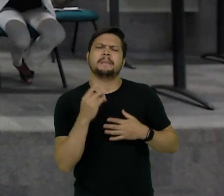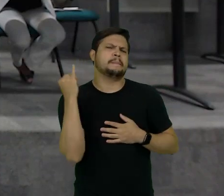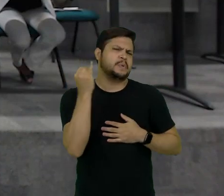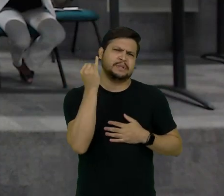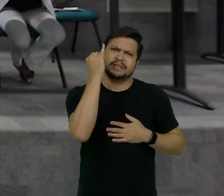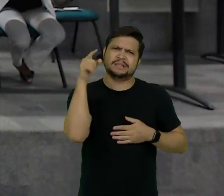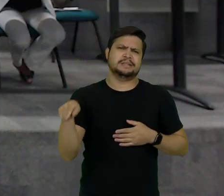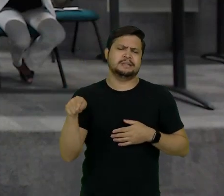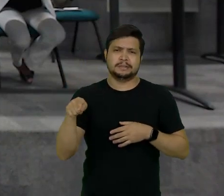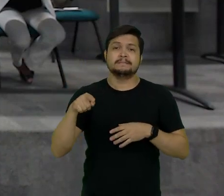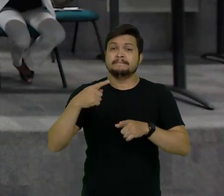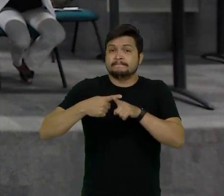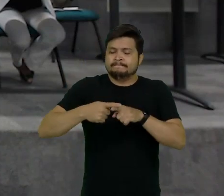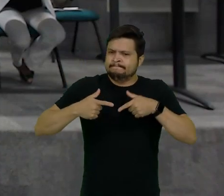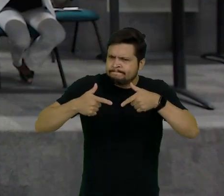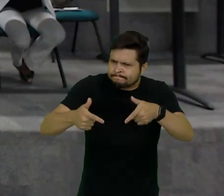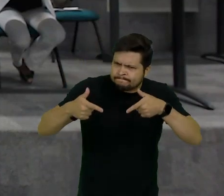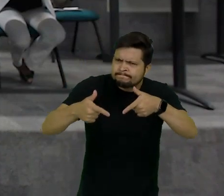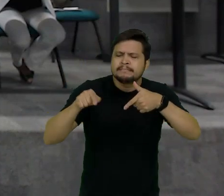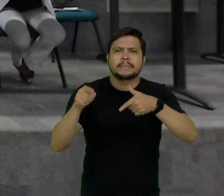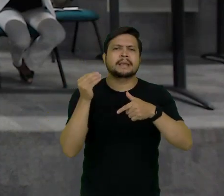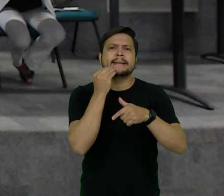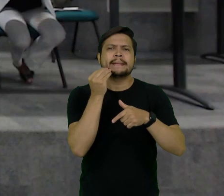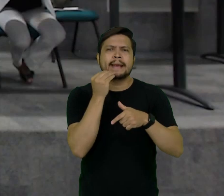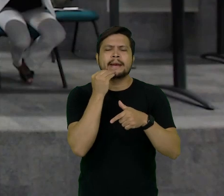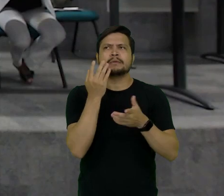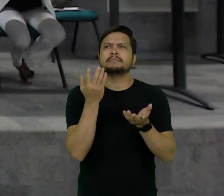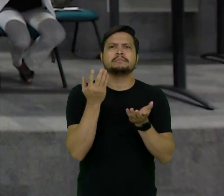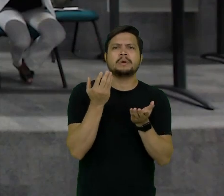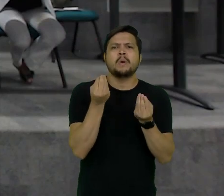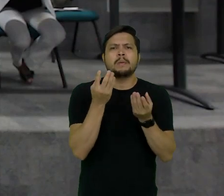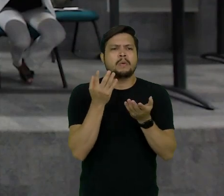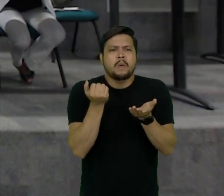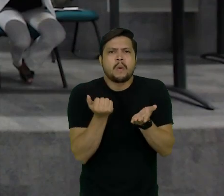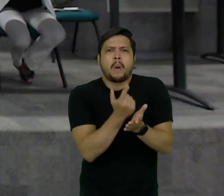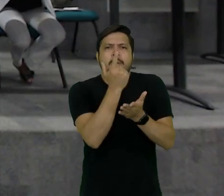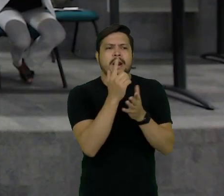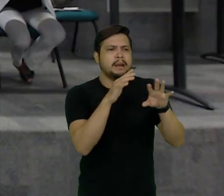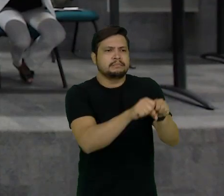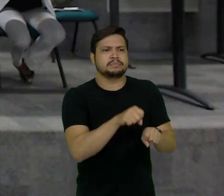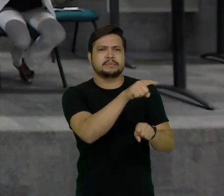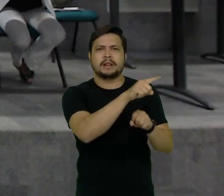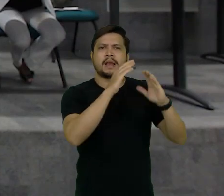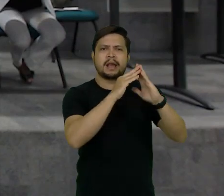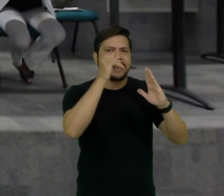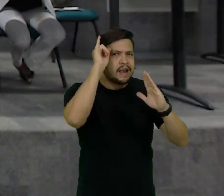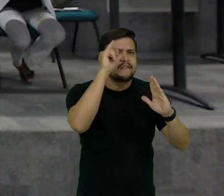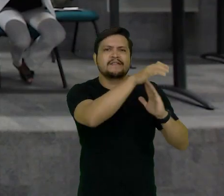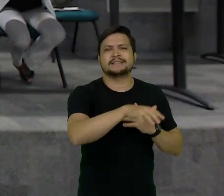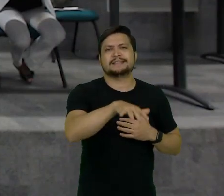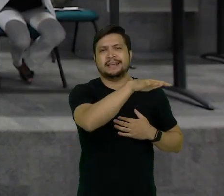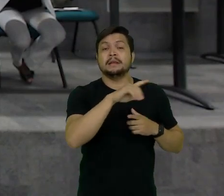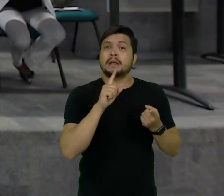professor Ambrósio, para adquirir a fazenda, aparelhar os